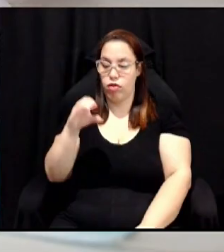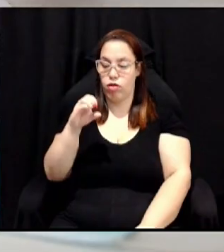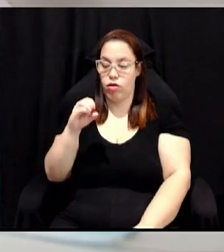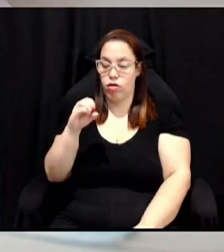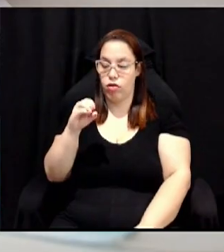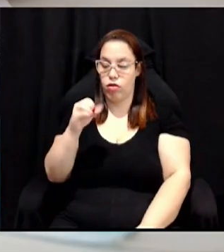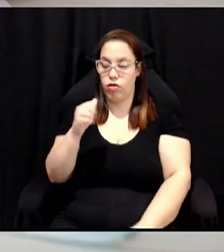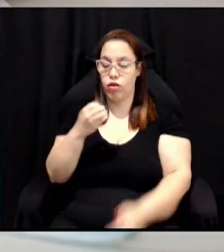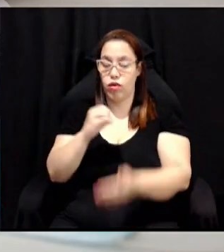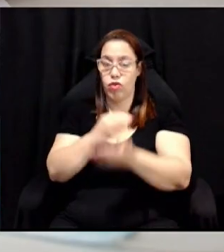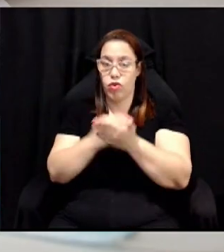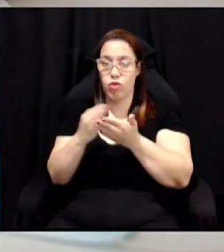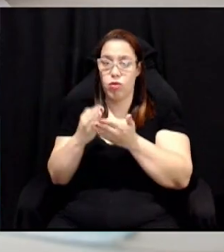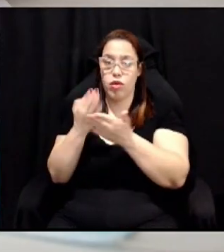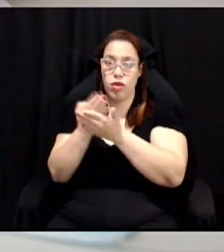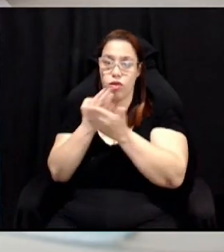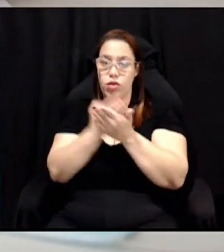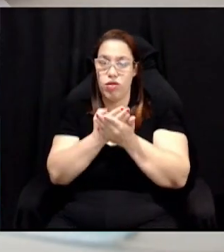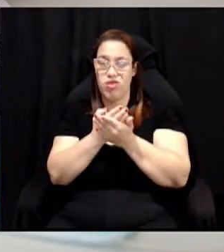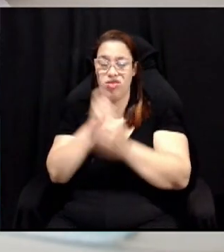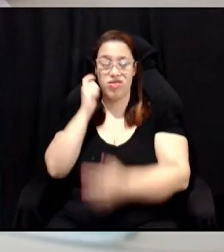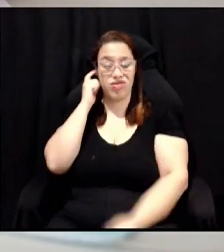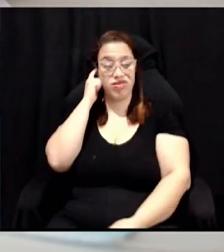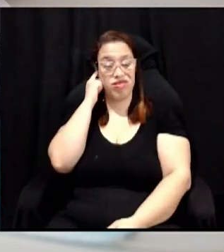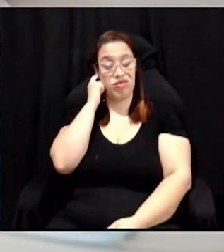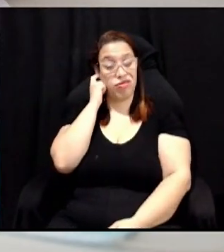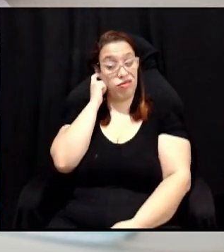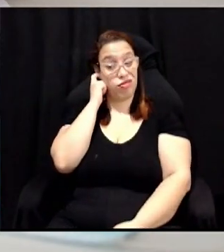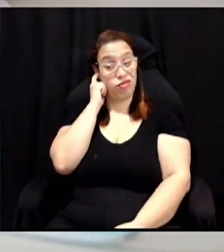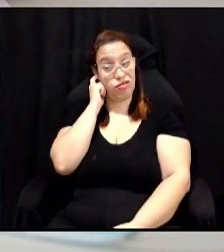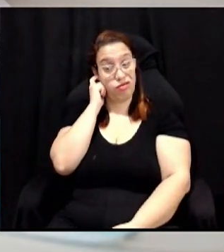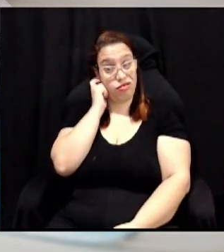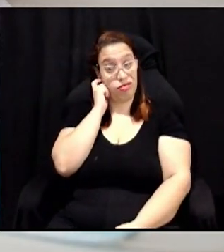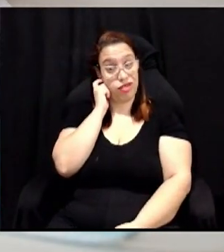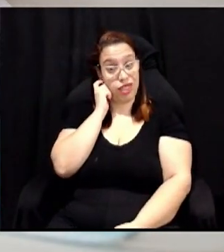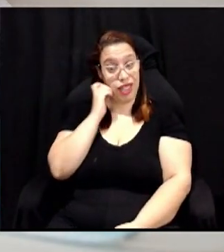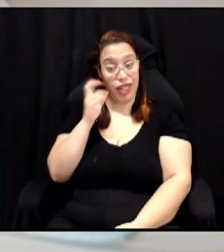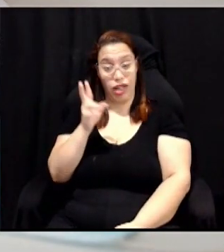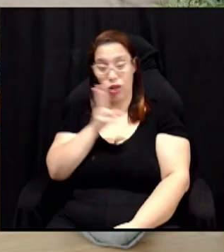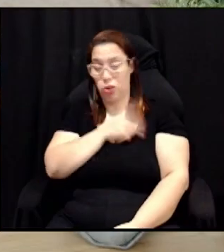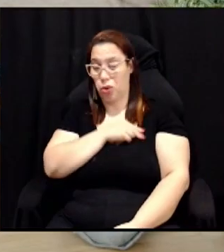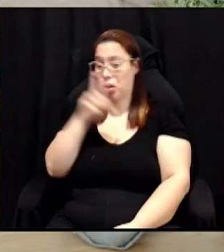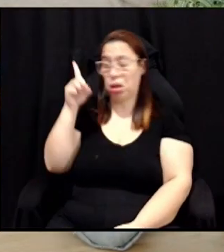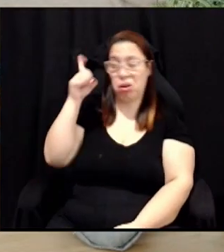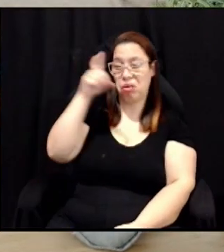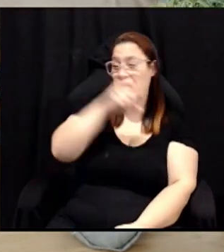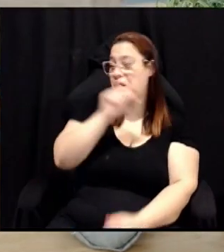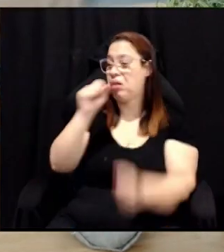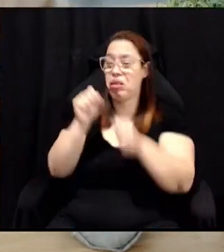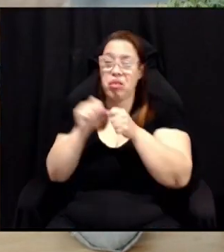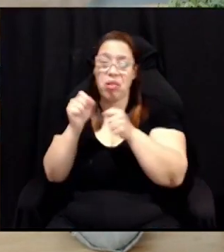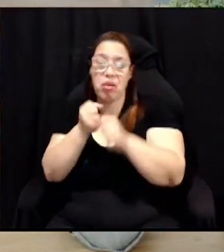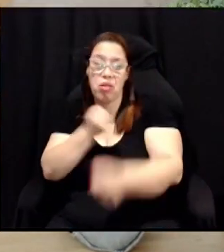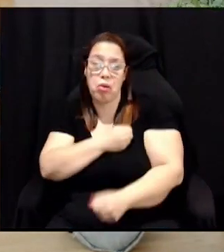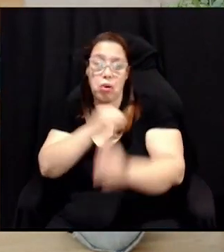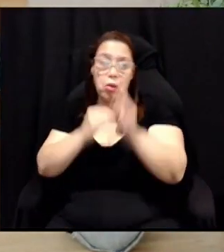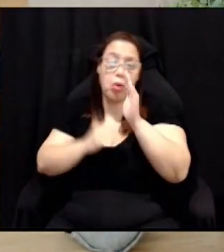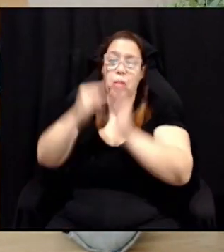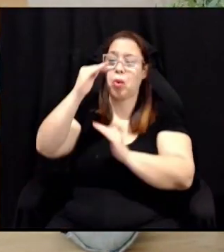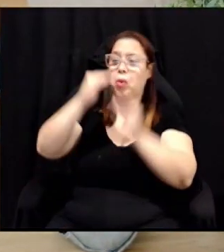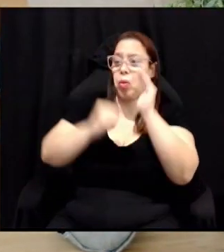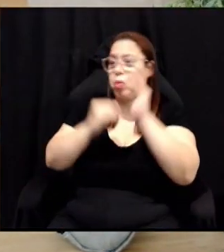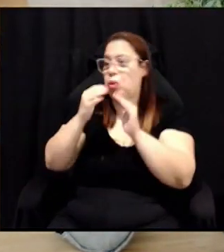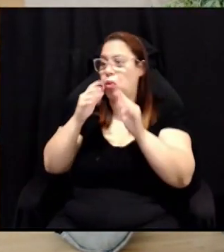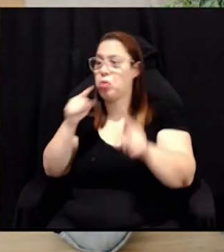começam a estudar frações, a gente vê uma grande crise de, nossa, que difícil, o que eu faço com um número sobre o outro, como que eu faço para somar esses